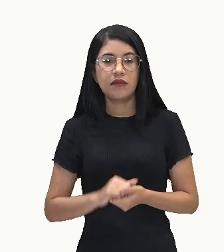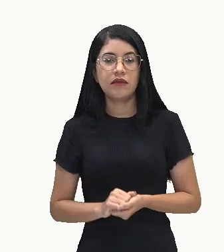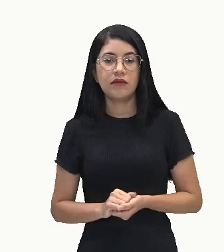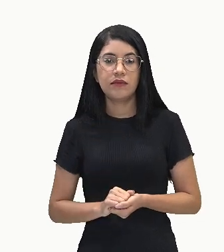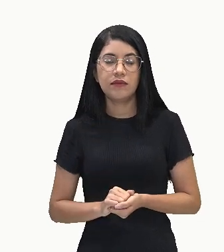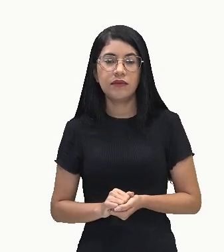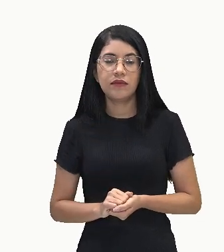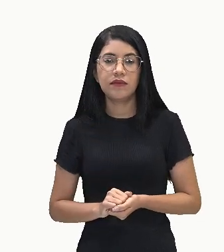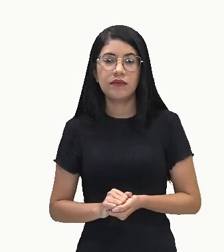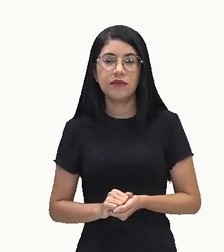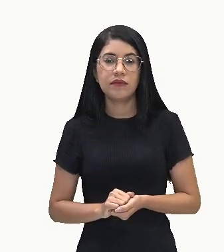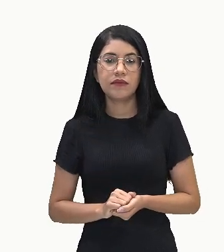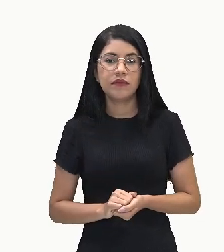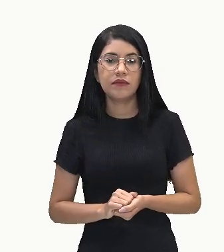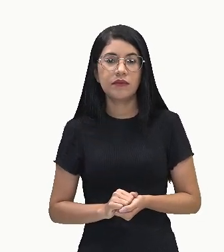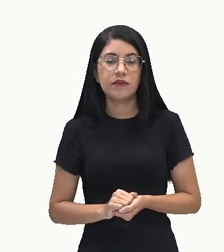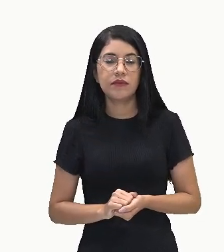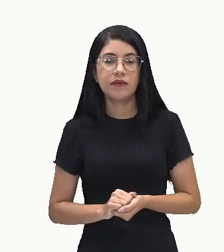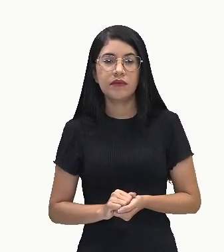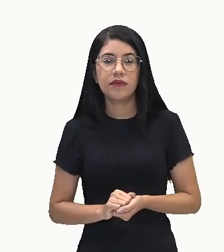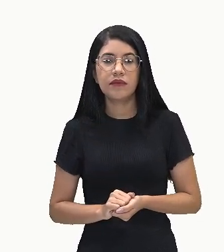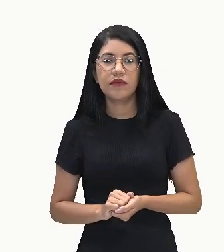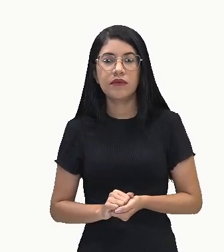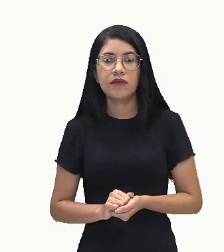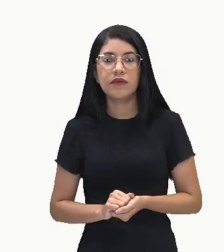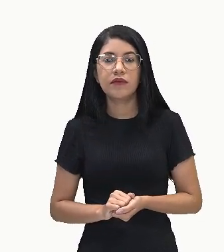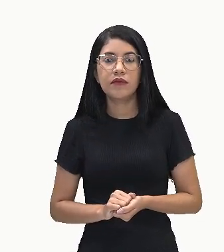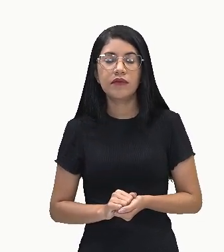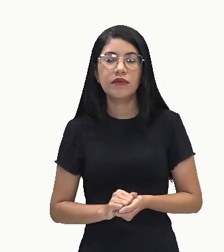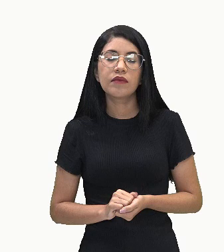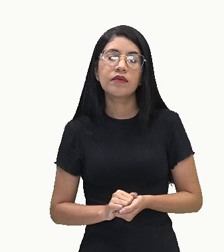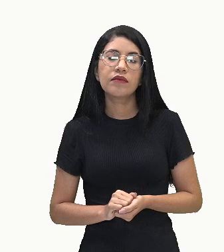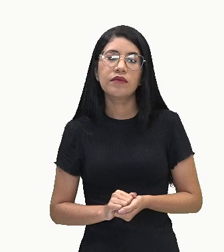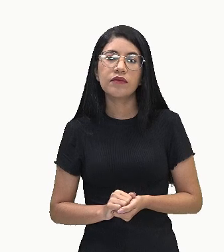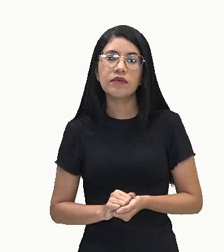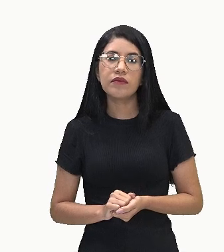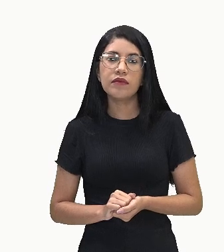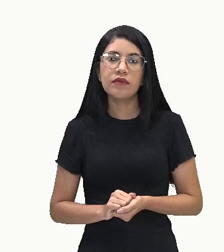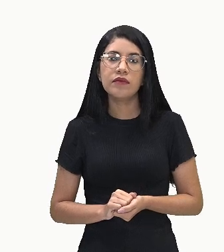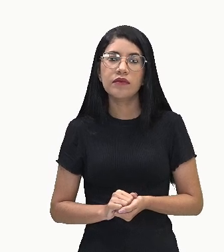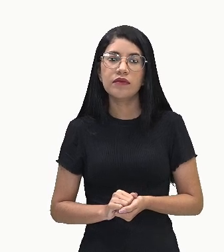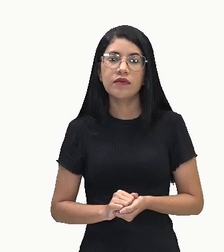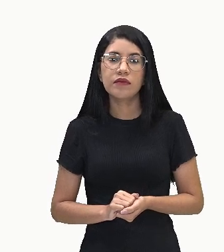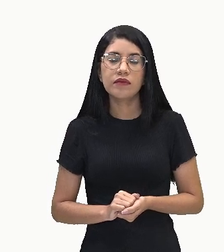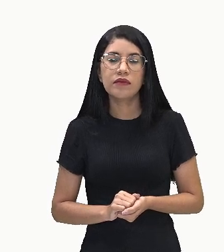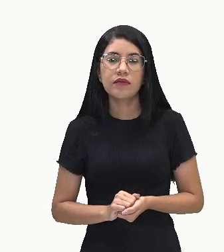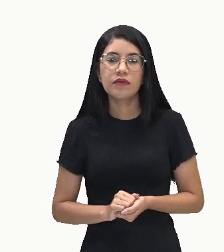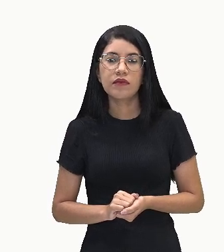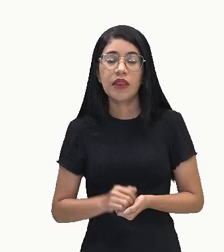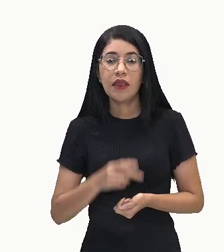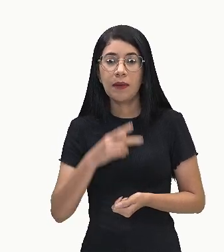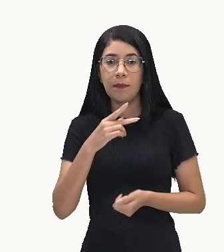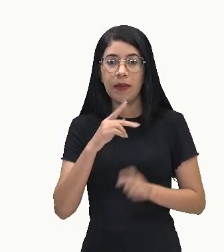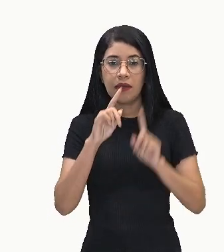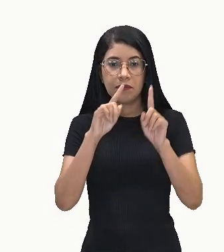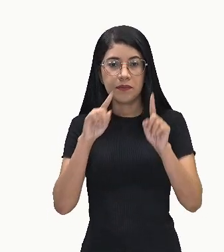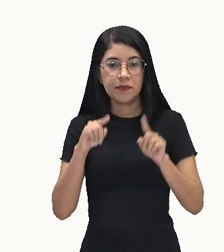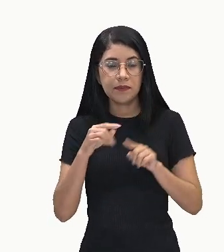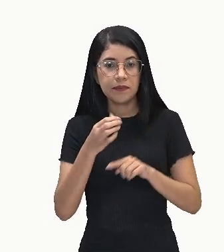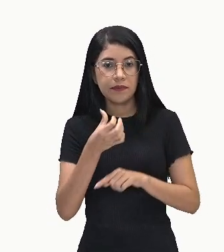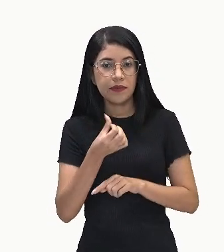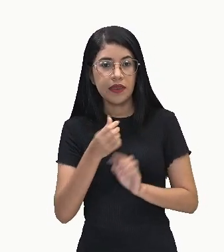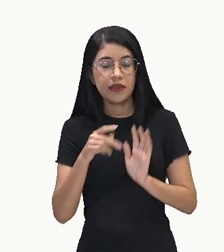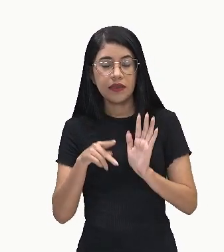Nós vamos ter o quê? Quem vai ser P de 6? P de 6 será igual. Nós